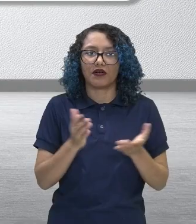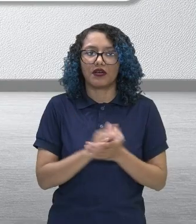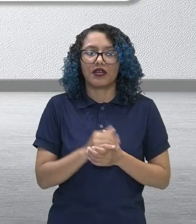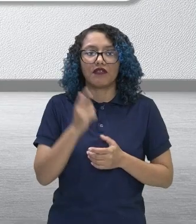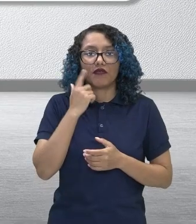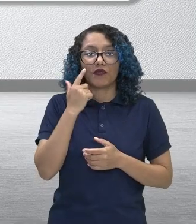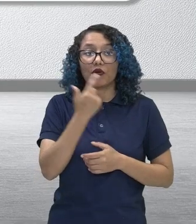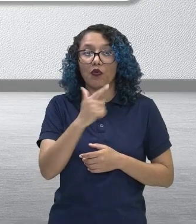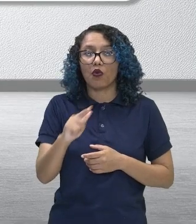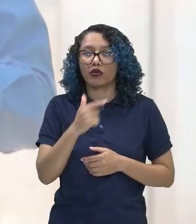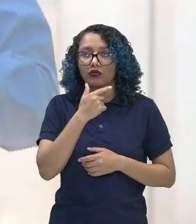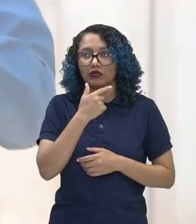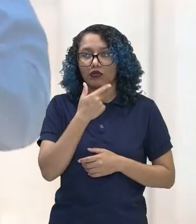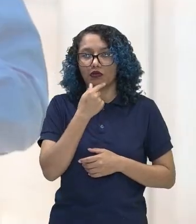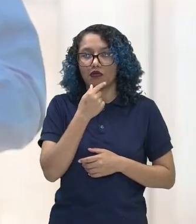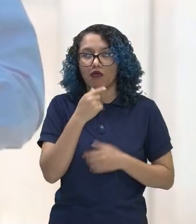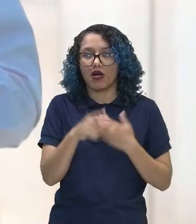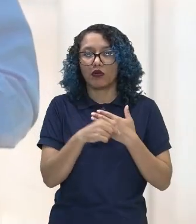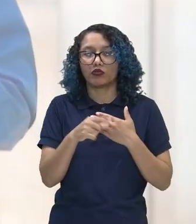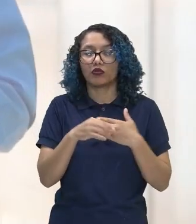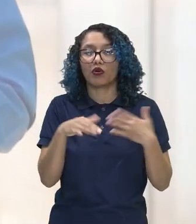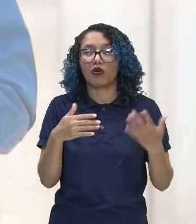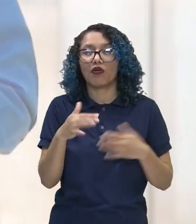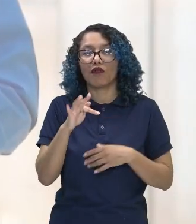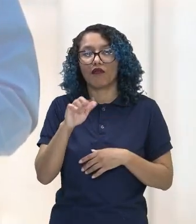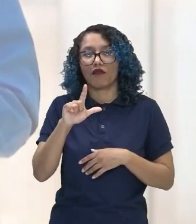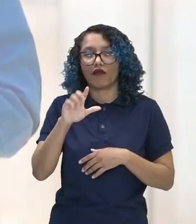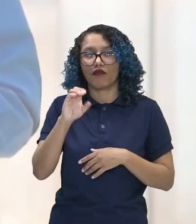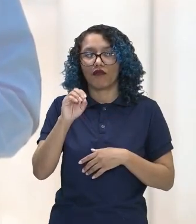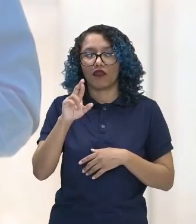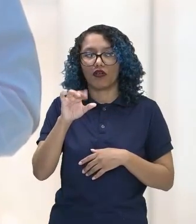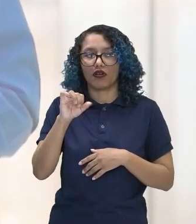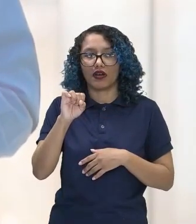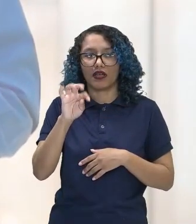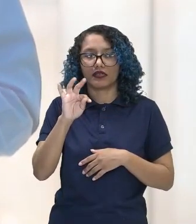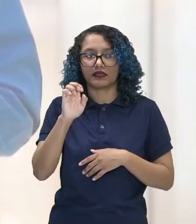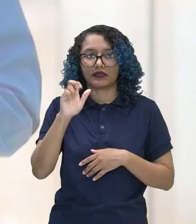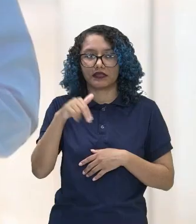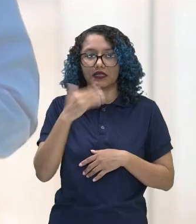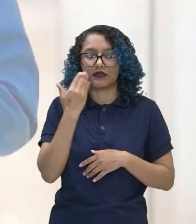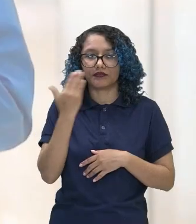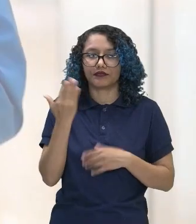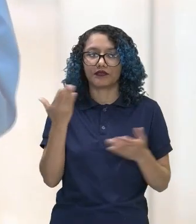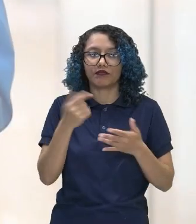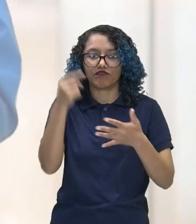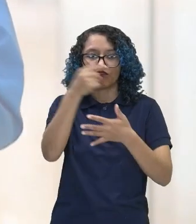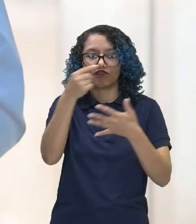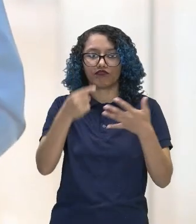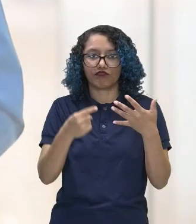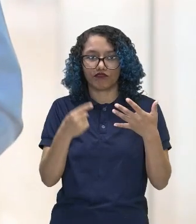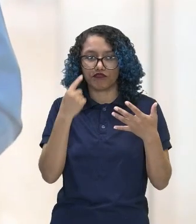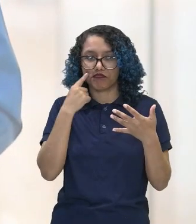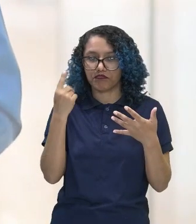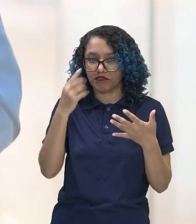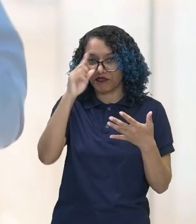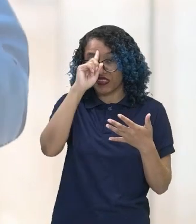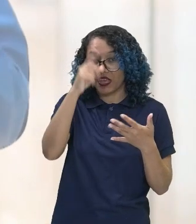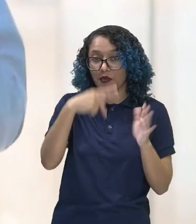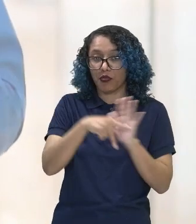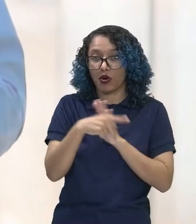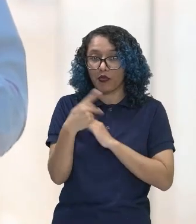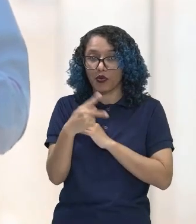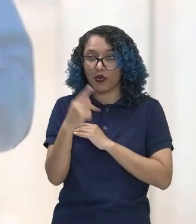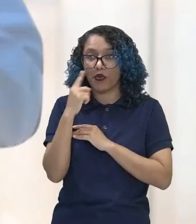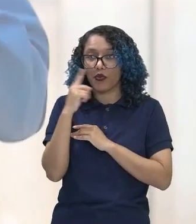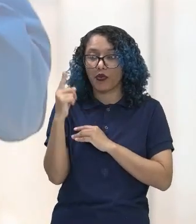Florestan Fernandes. Agora nós vamos ver 5 pontos da sociologia de Florestan Fernandes,